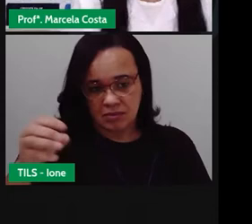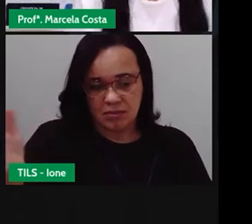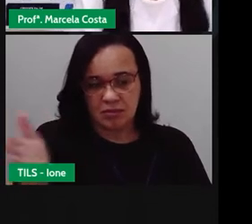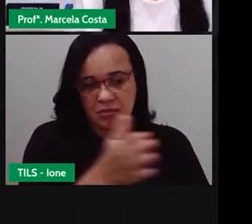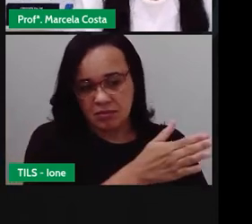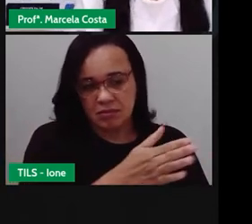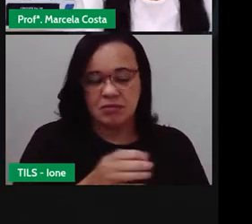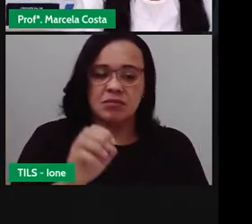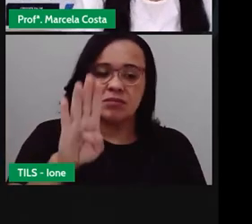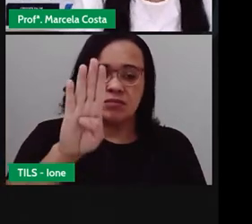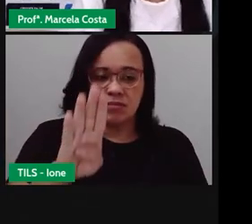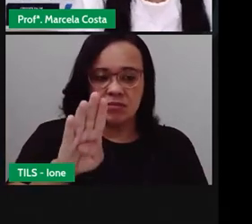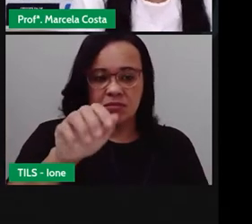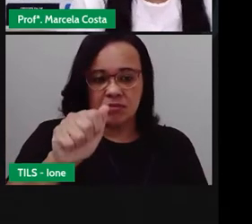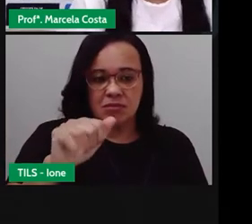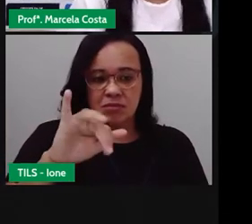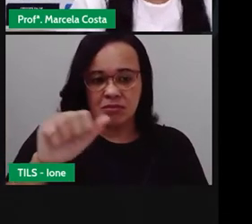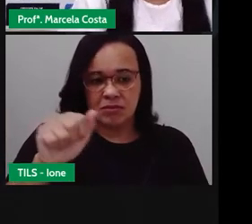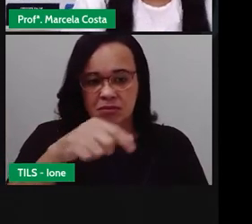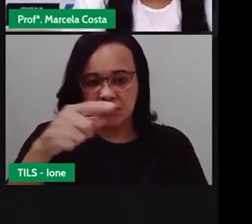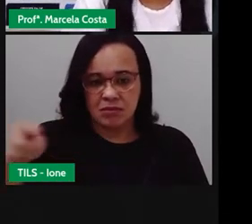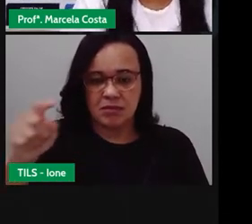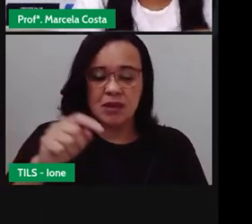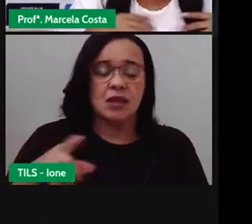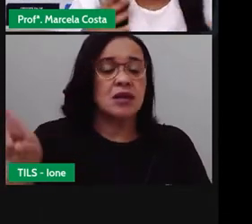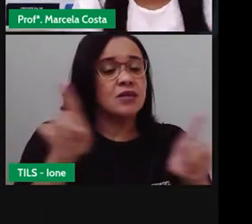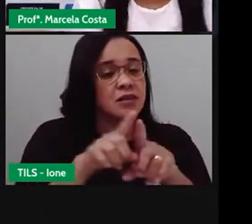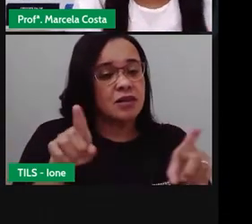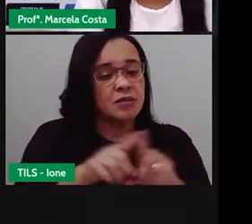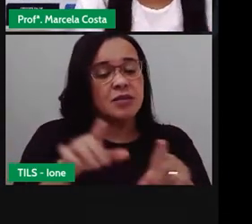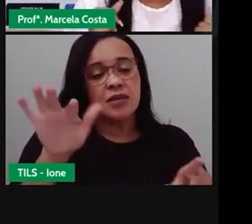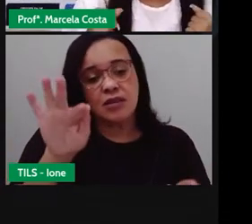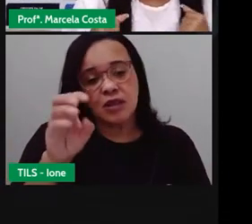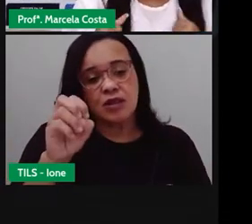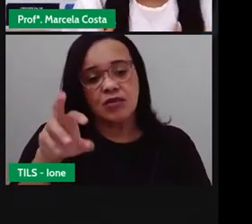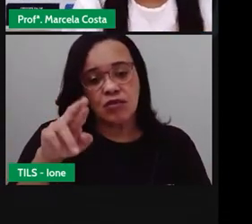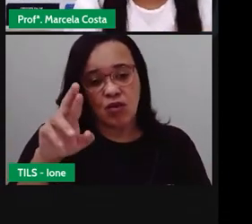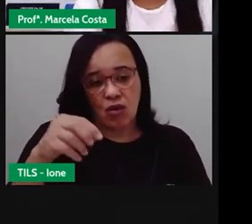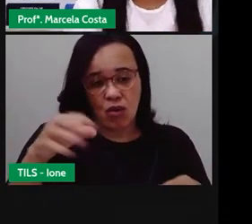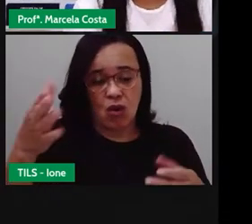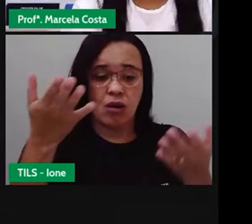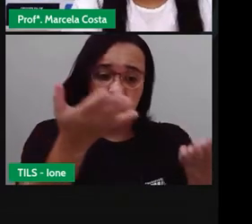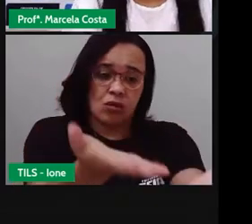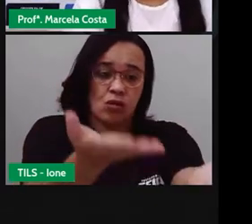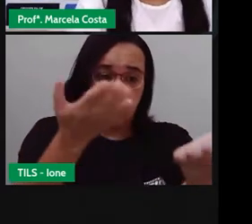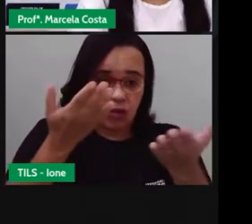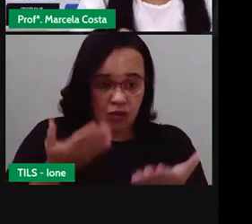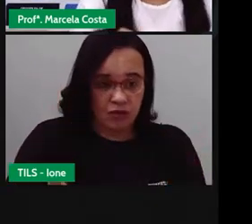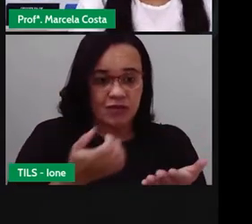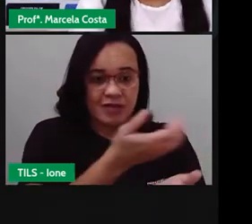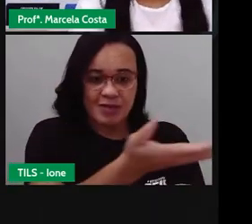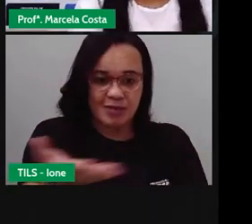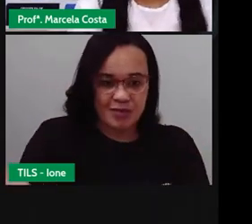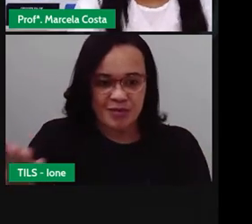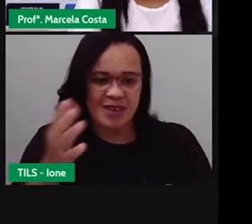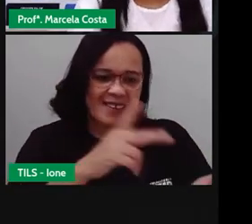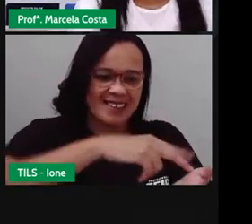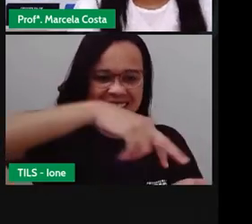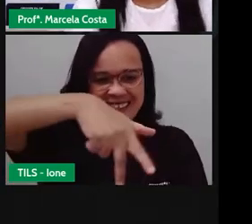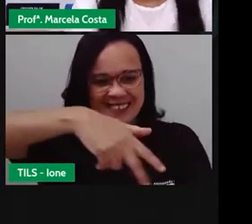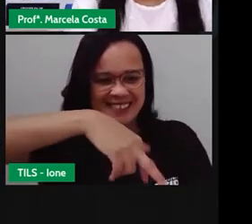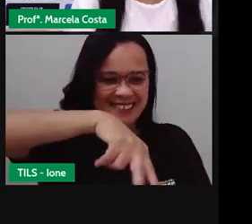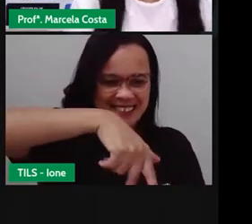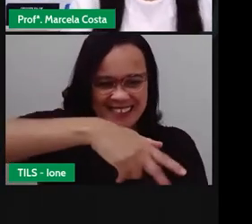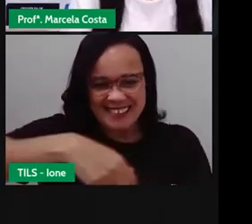Agora, crianças, eu vou convidar vocês para dançar com os ritmos nordestinos. Então, eu vou pedir para você